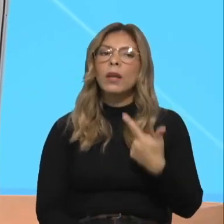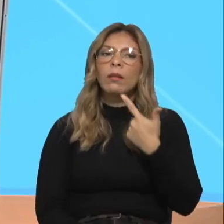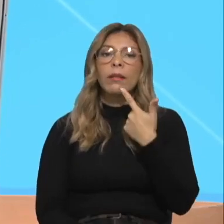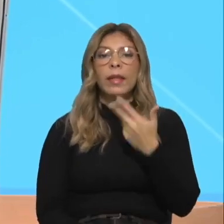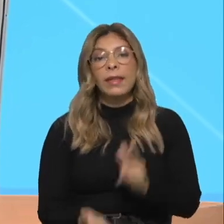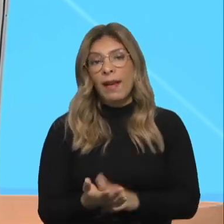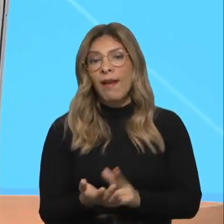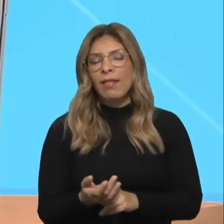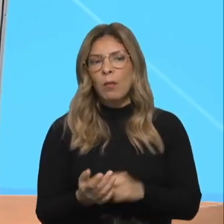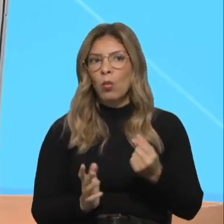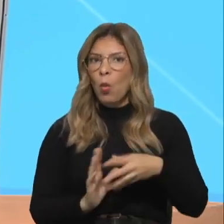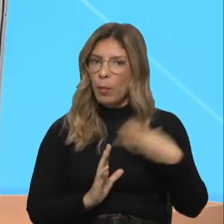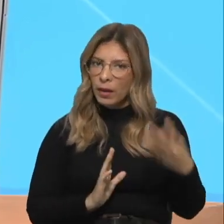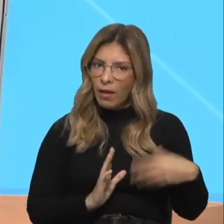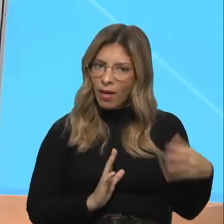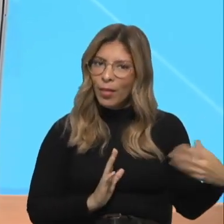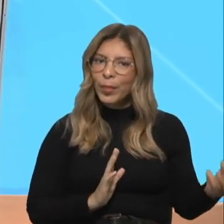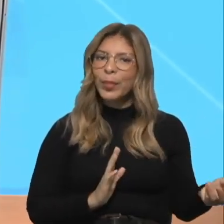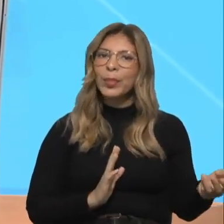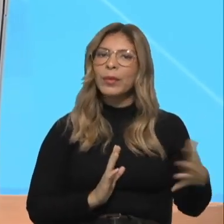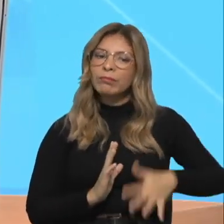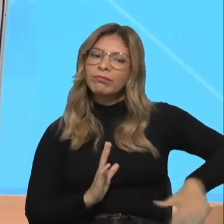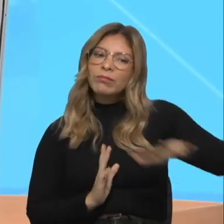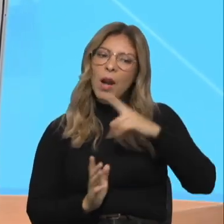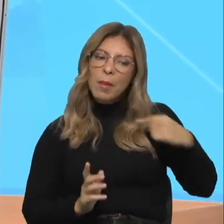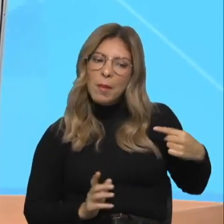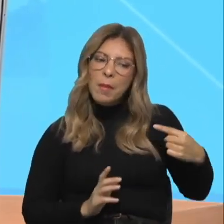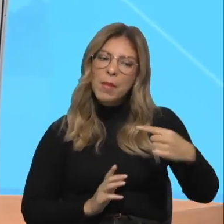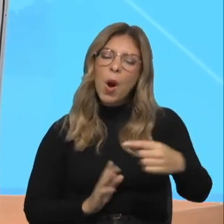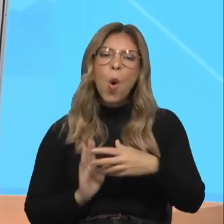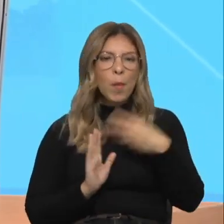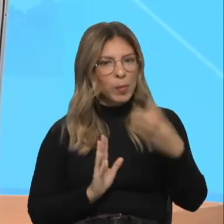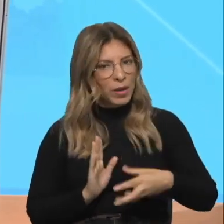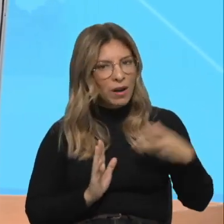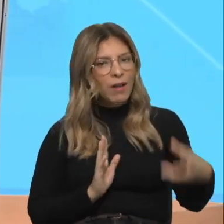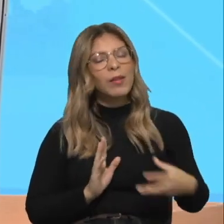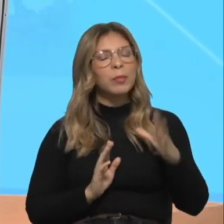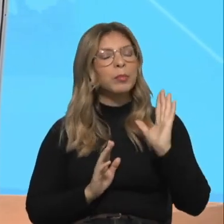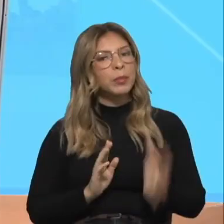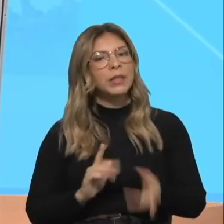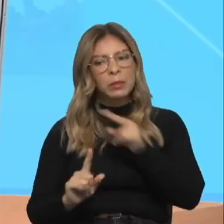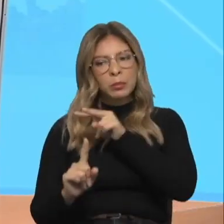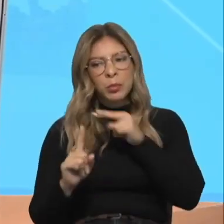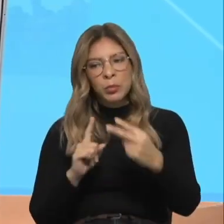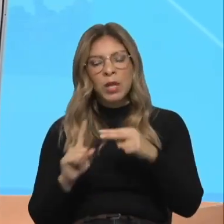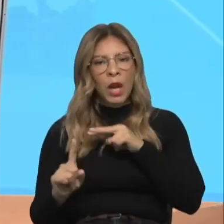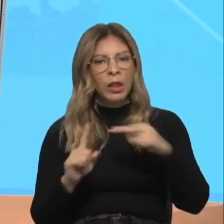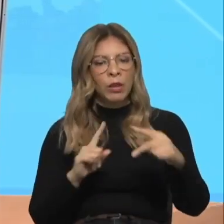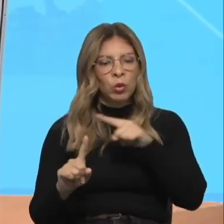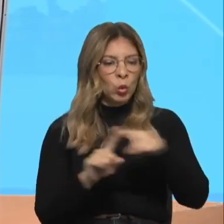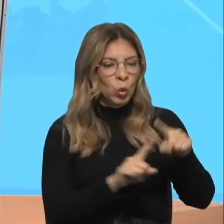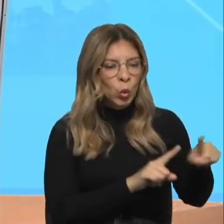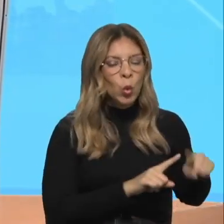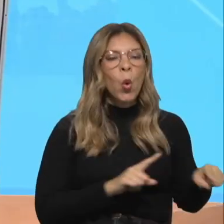complexa. E por ser complexa precisa de múltiplos olhares, de múltiplas perspectivas, ter a preocupação de a compreender, mas